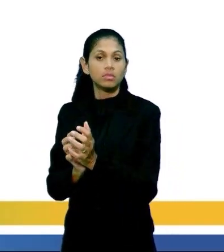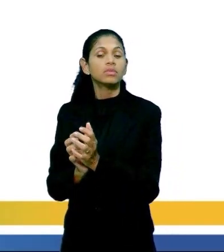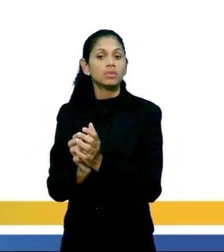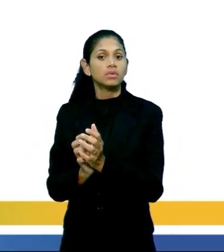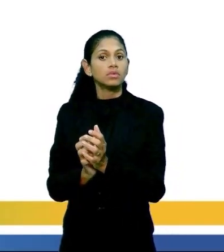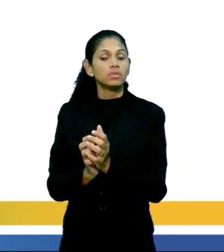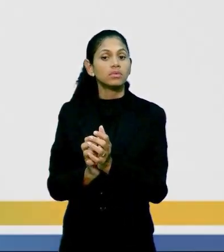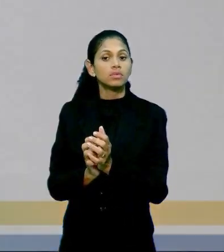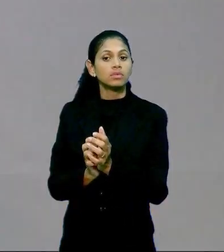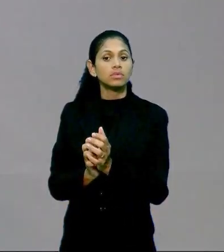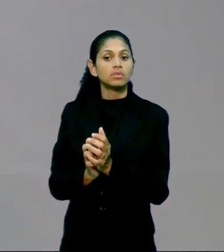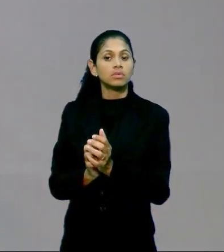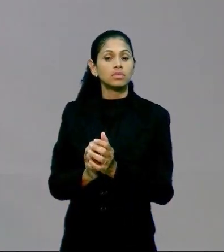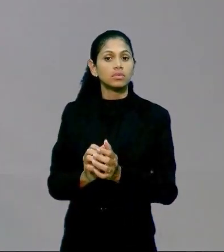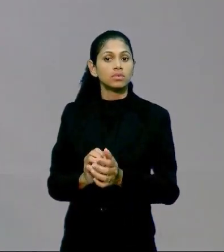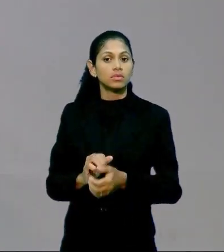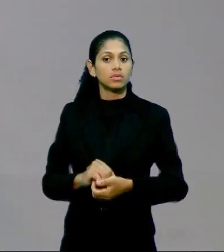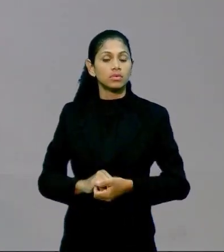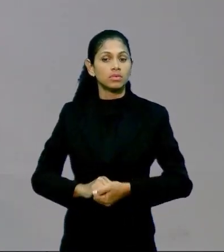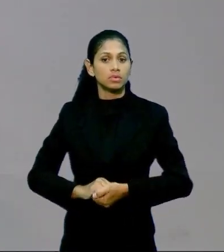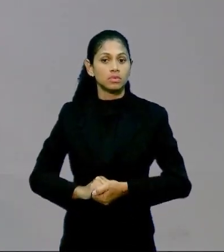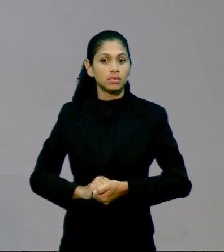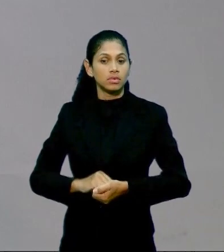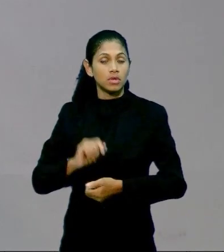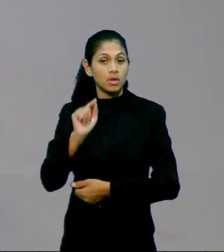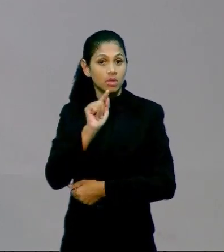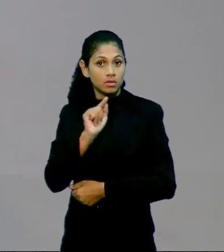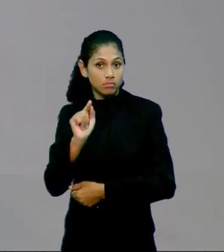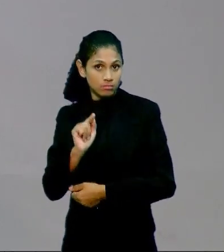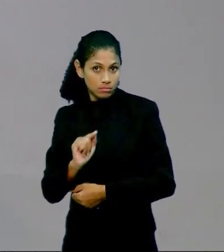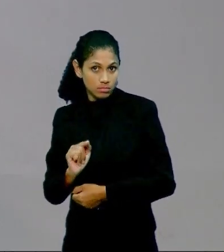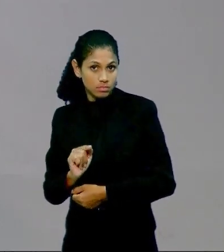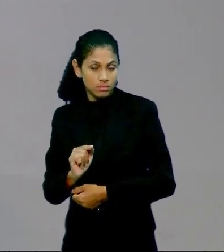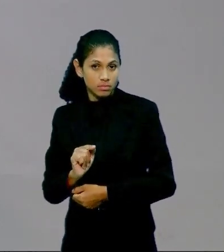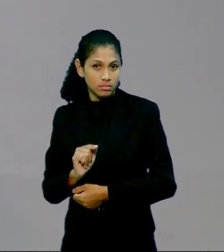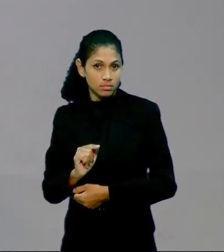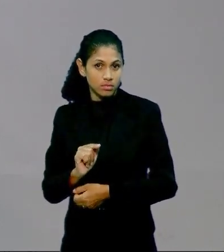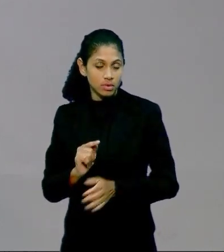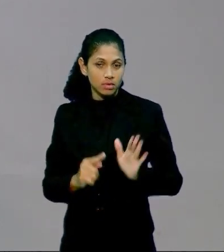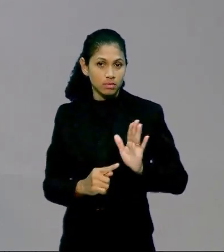número atômico. Então, por exemplo, aí, se você tiver